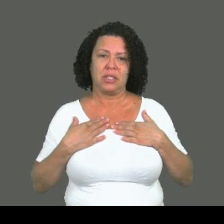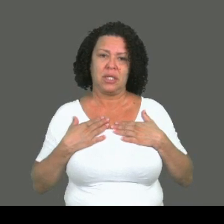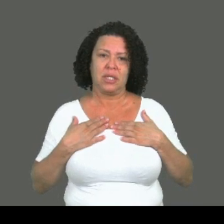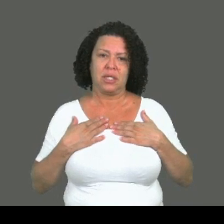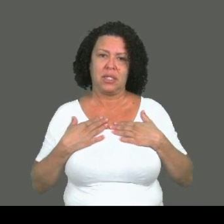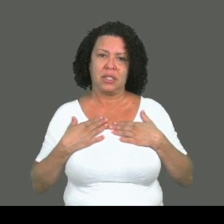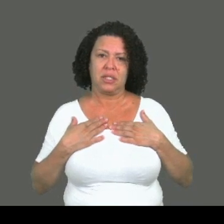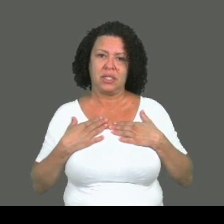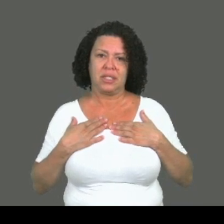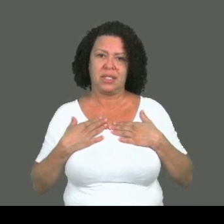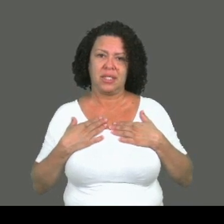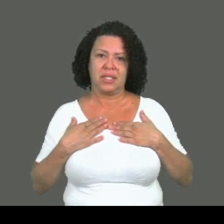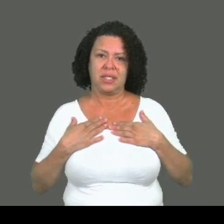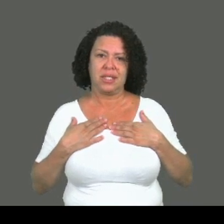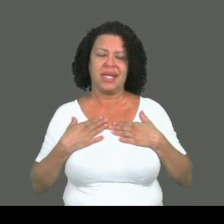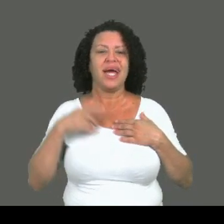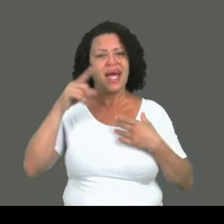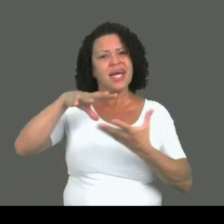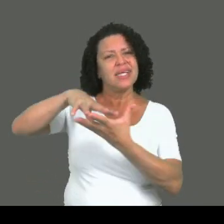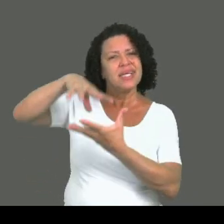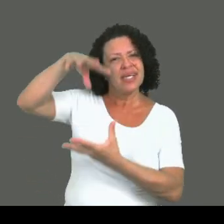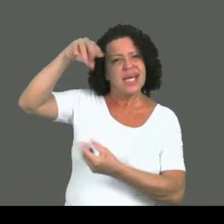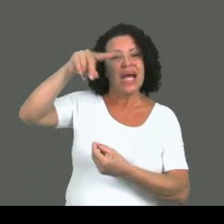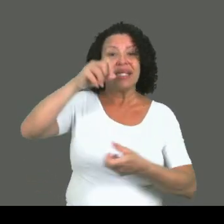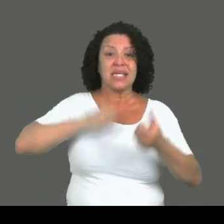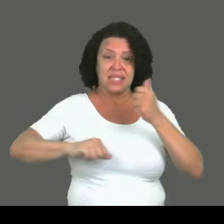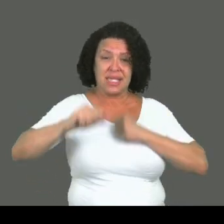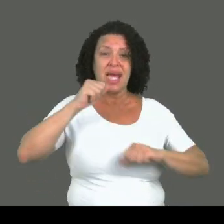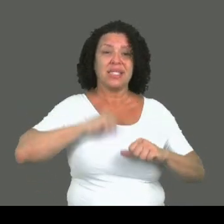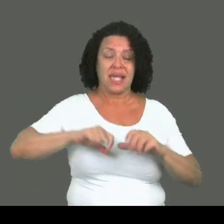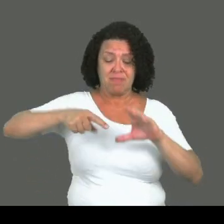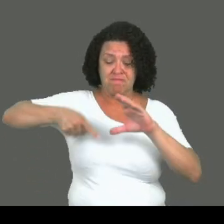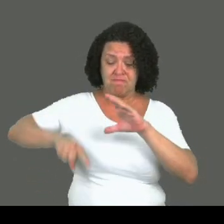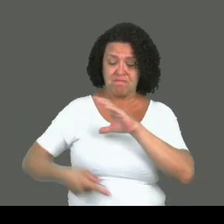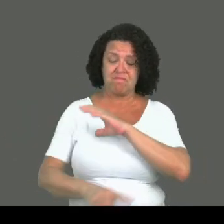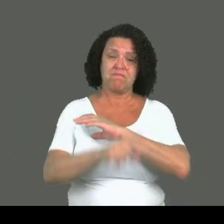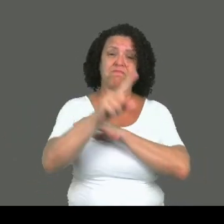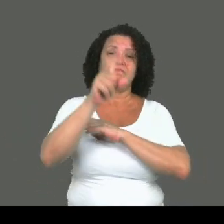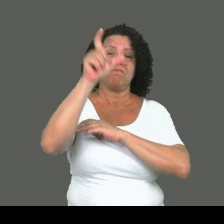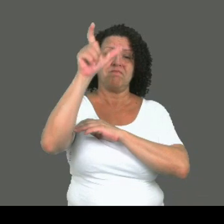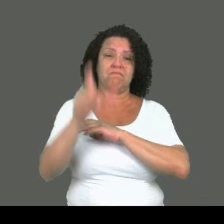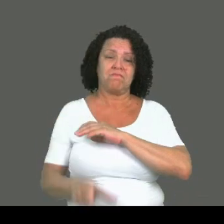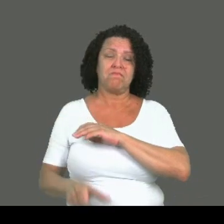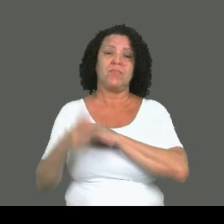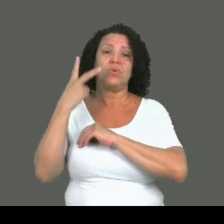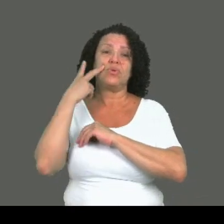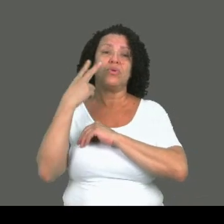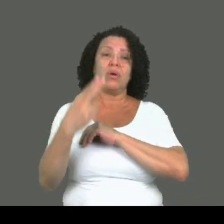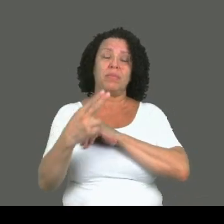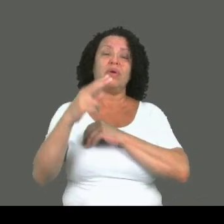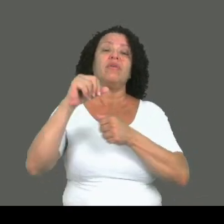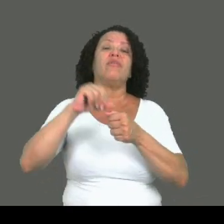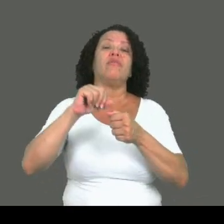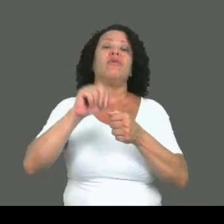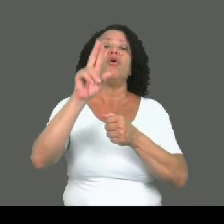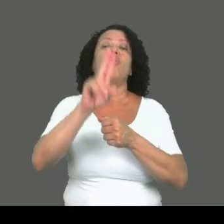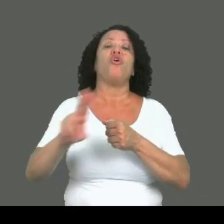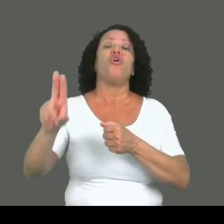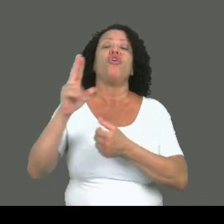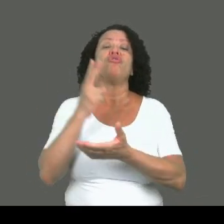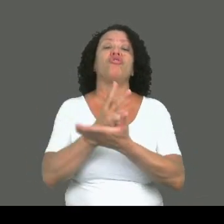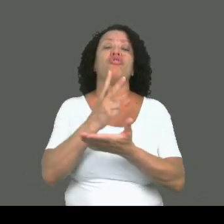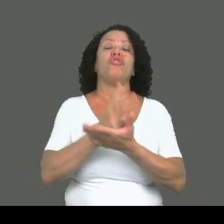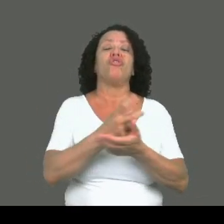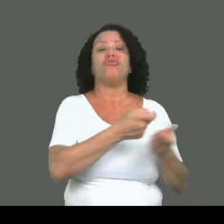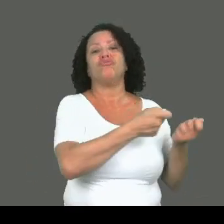essas são as raízes espirituais da ansiedade, cujo portador normalmente faz o uso contínuo da